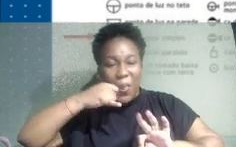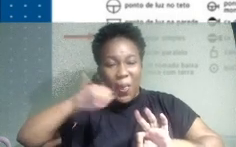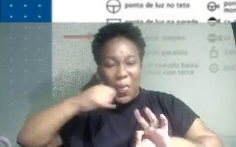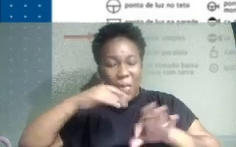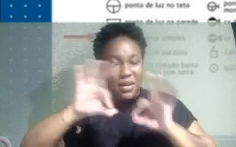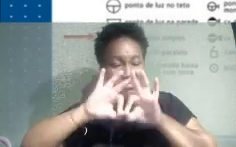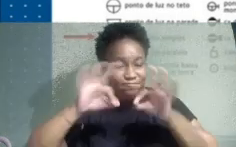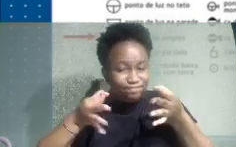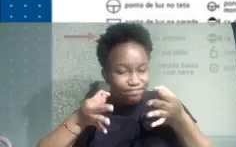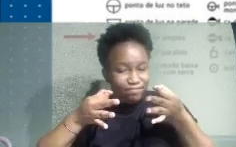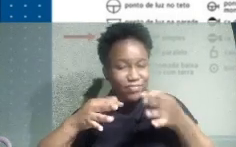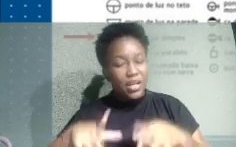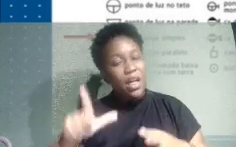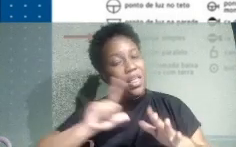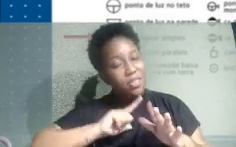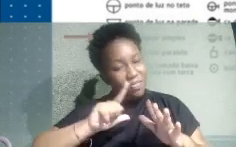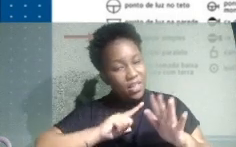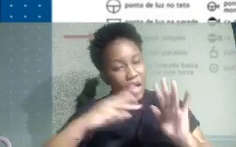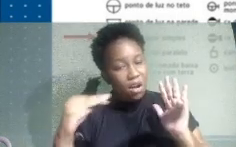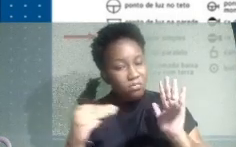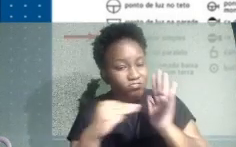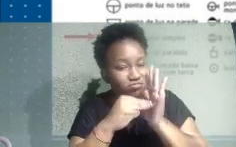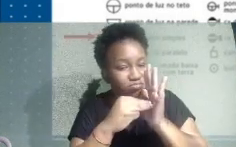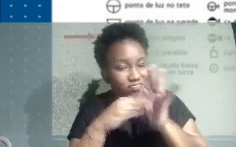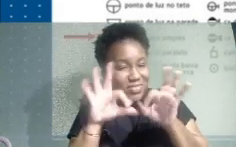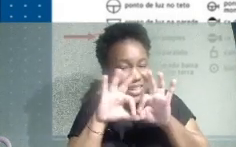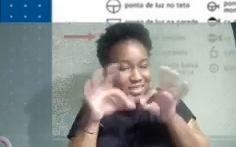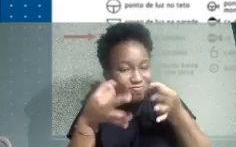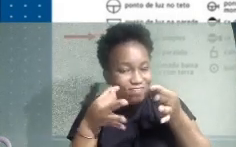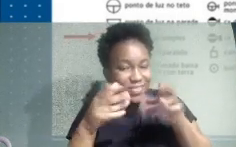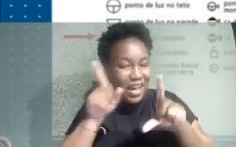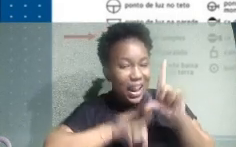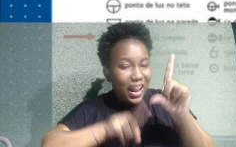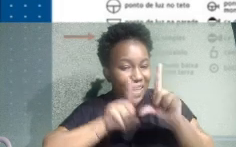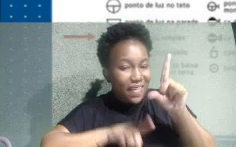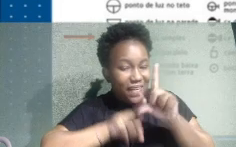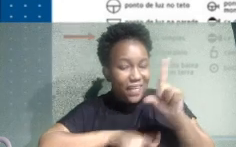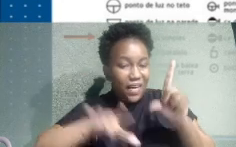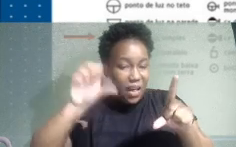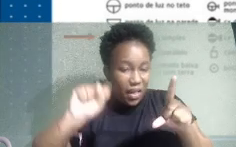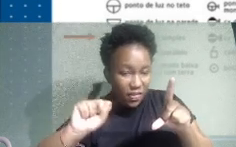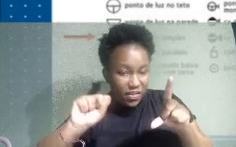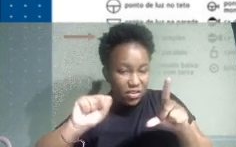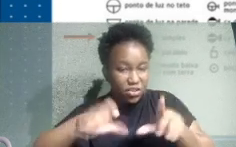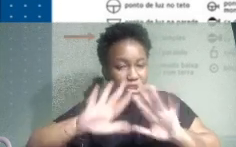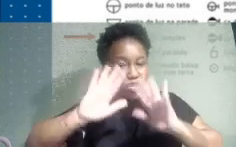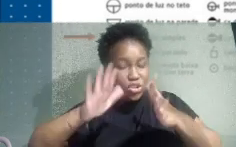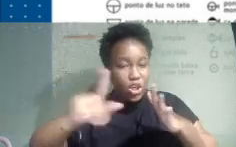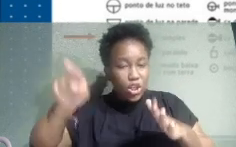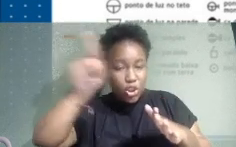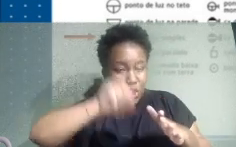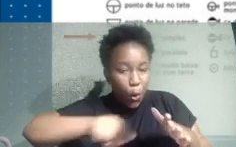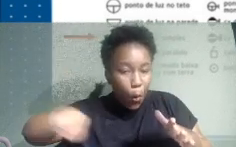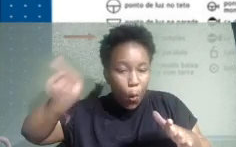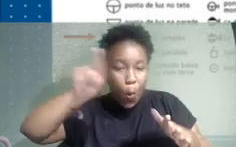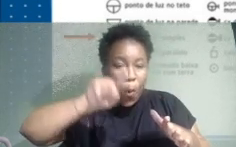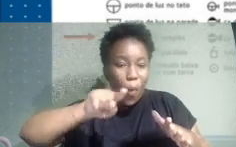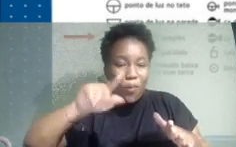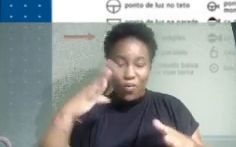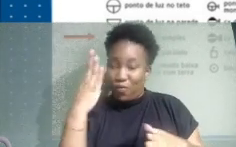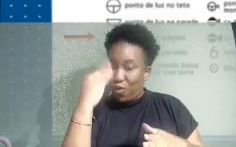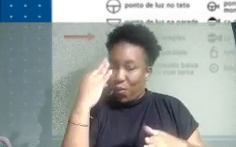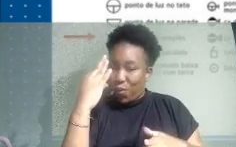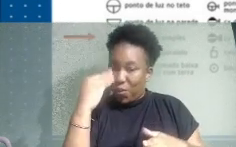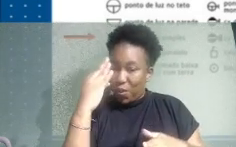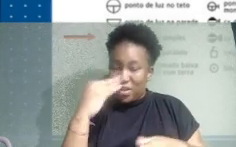pessoal, ó, um interruptor simples, representado ali pela letra S, presente ali onde eu circulei para vocês na imagem. Opa, aquilo é a representação de um